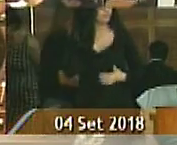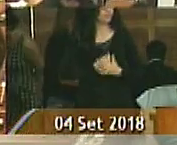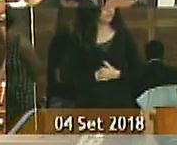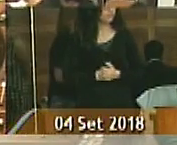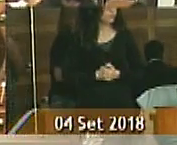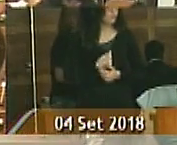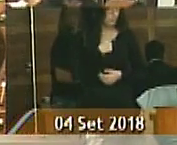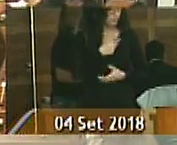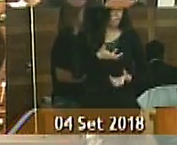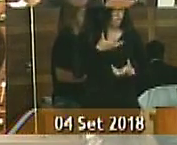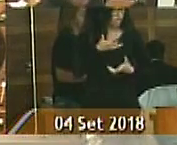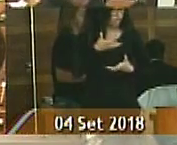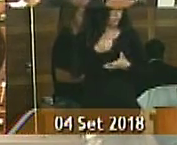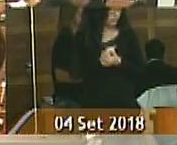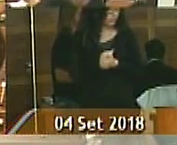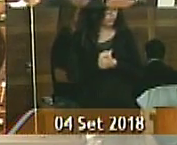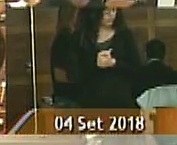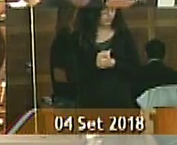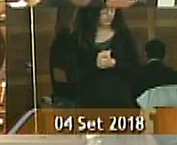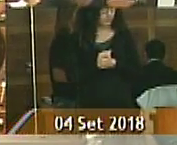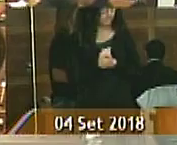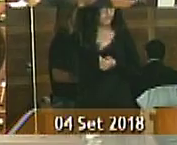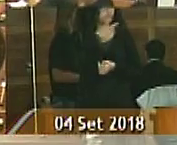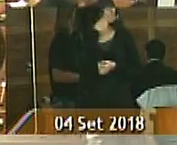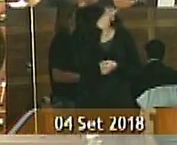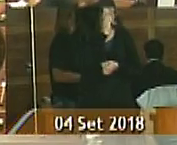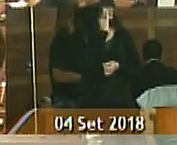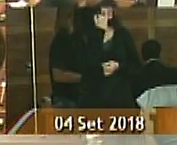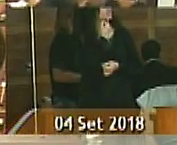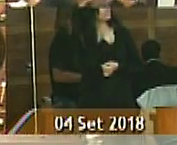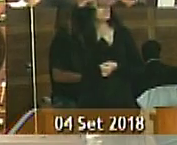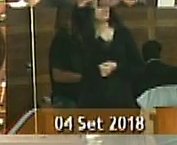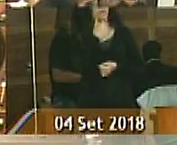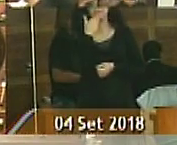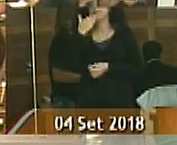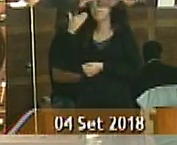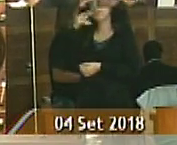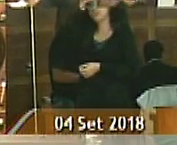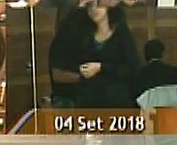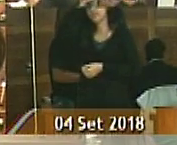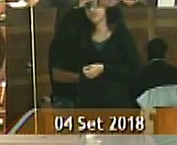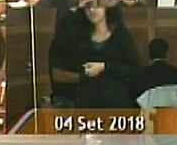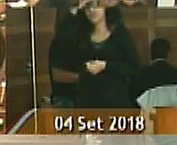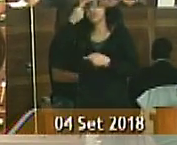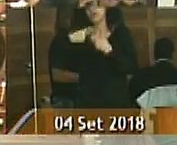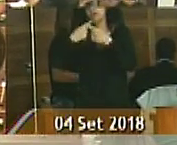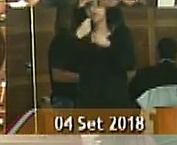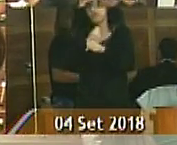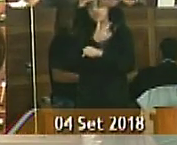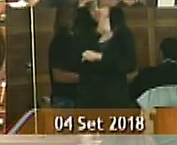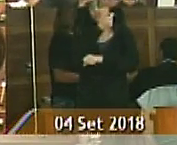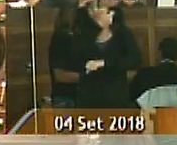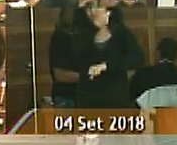Eu quero aqui, vereadora Jane, vou fazer essa indicação ao município. Em 2005, eu era supervisor de trânsito no município